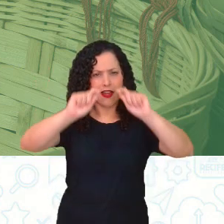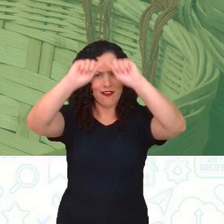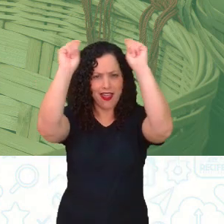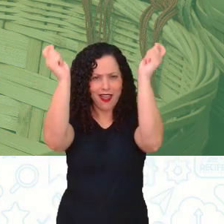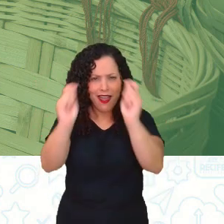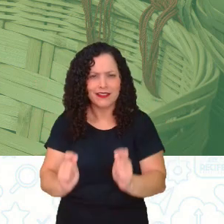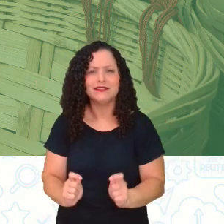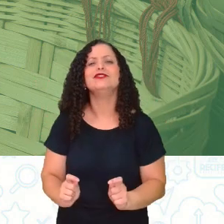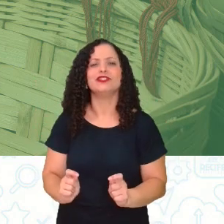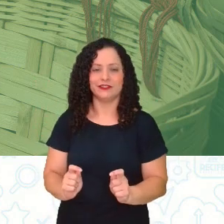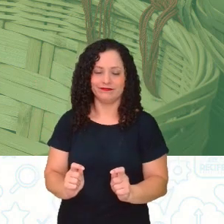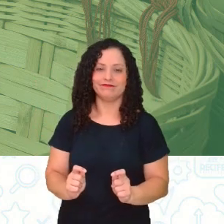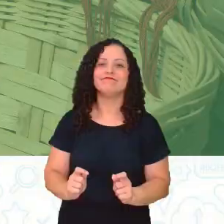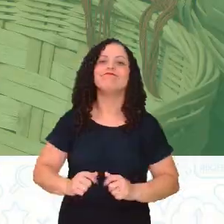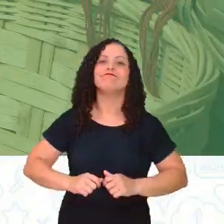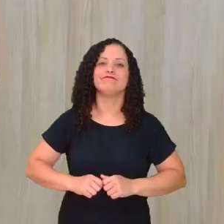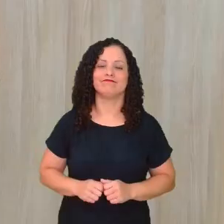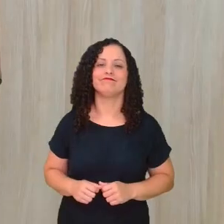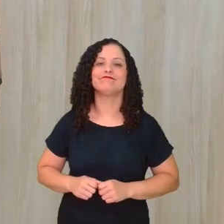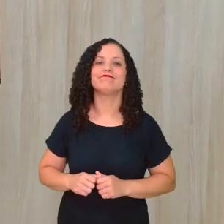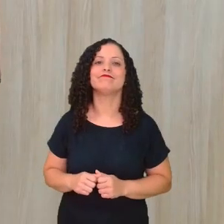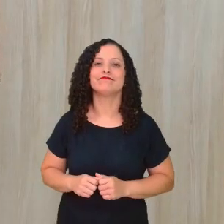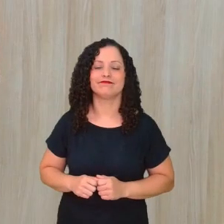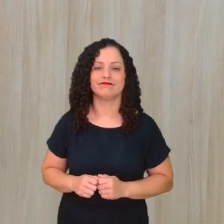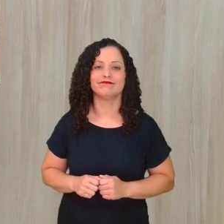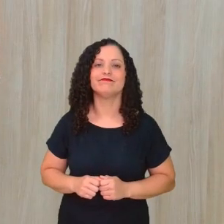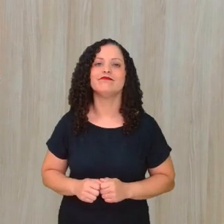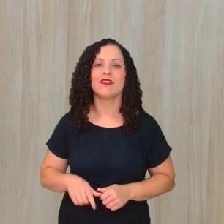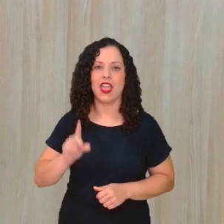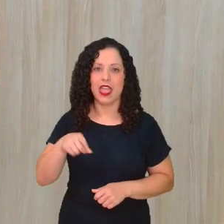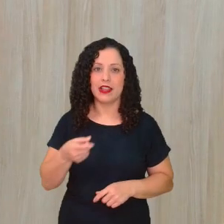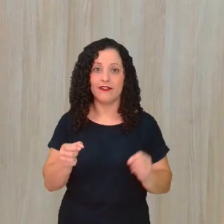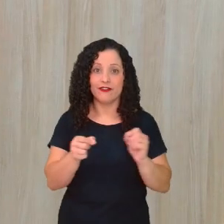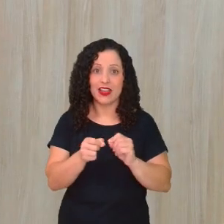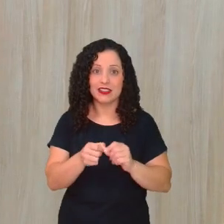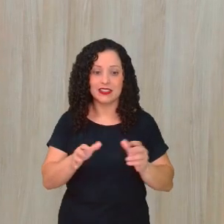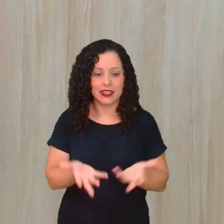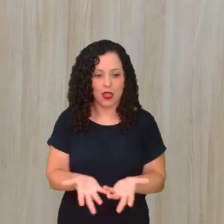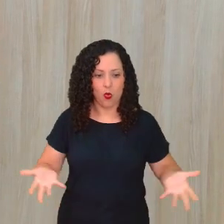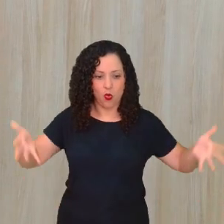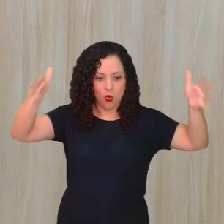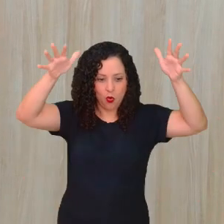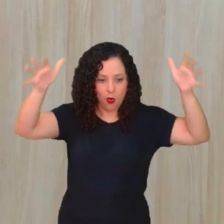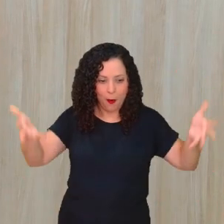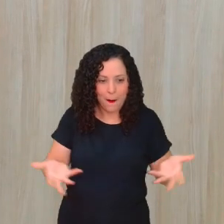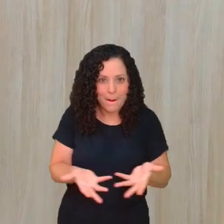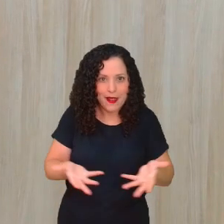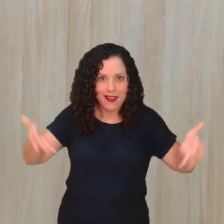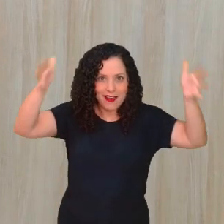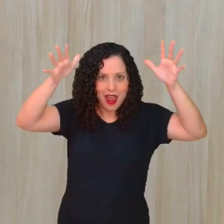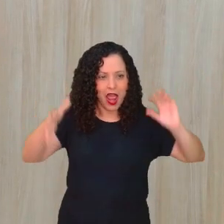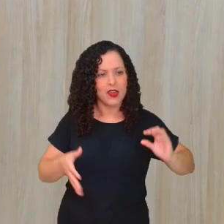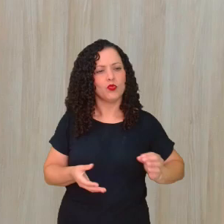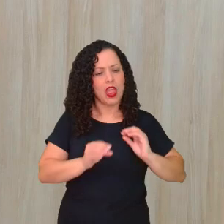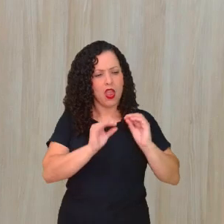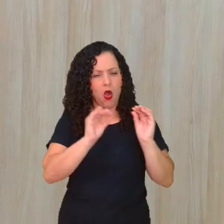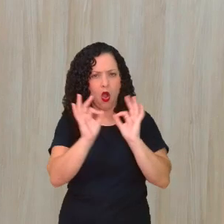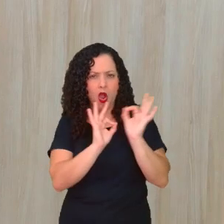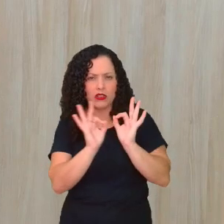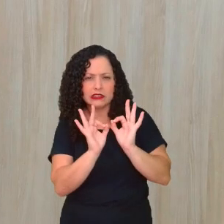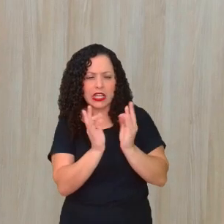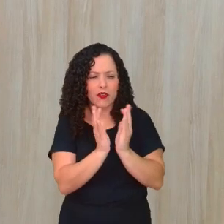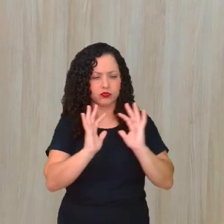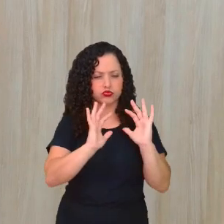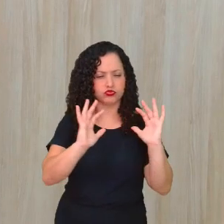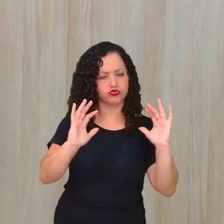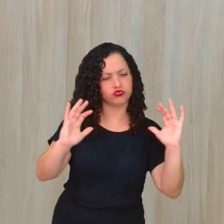Isso. Ele era um artesão que Exatamente construía, isso, né, o nome, né? exatamente, Fazia os balaios, e por isso que o nome foi